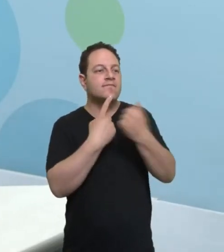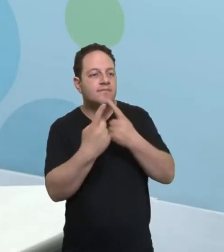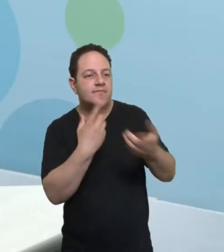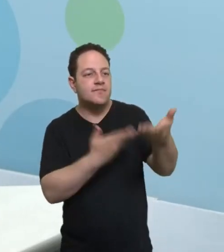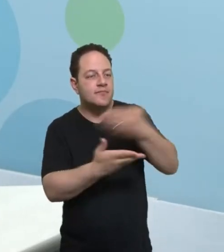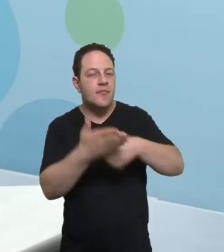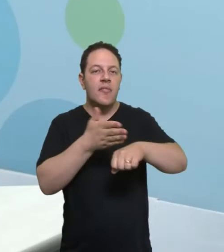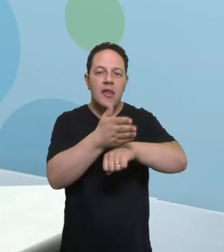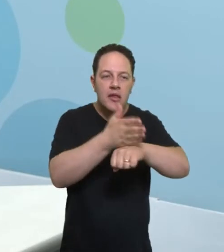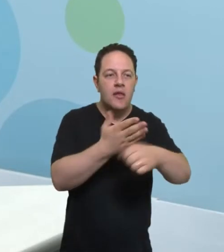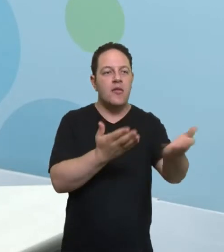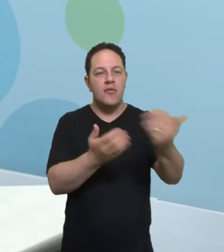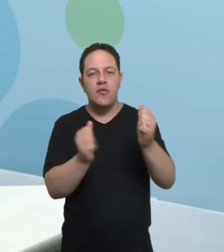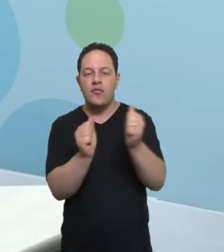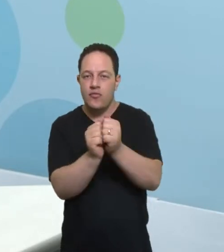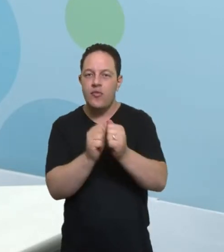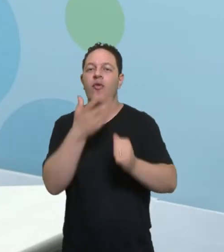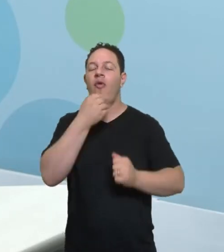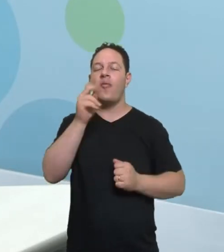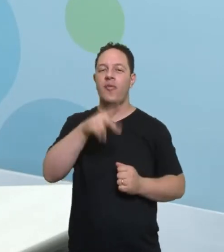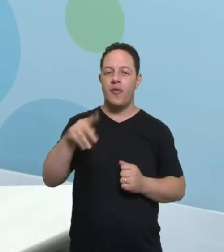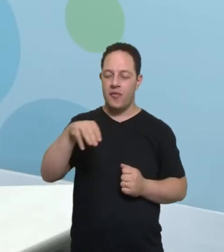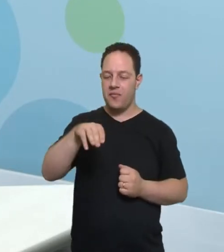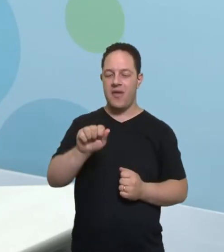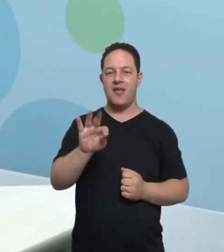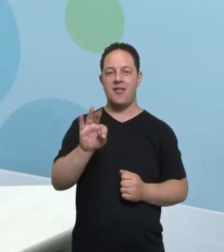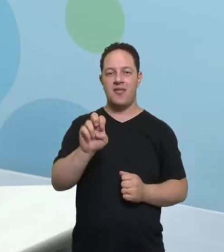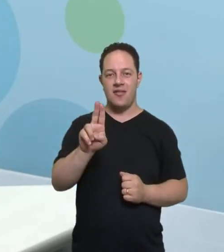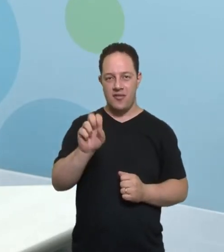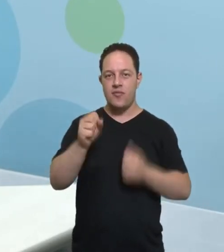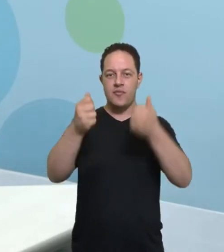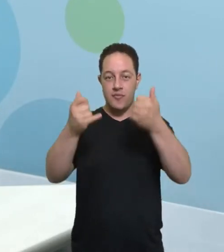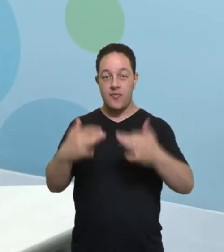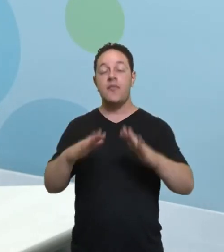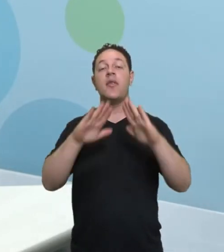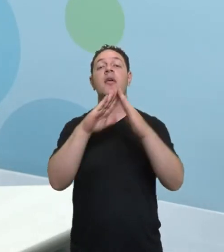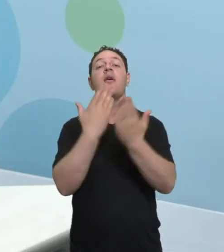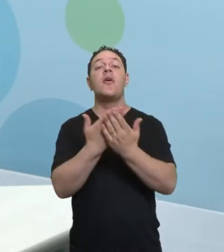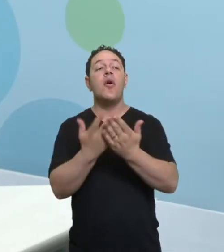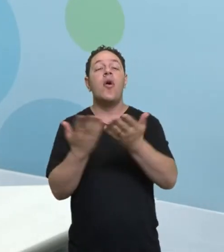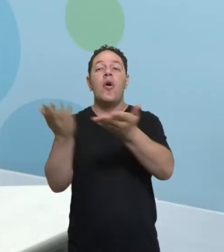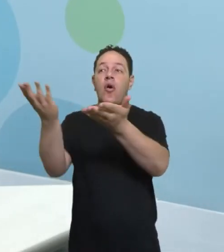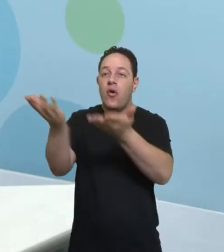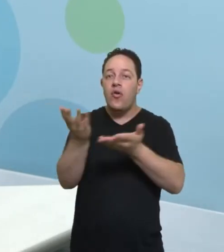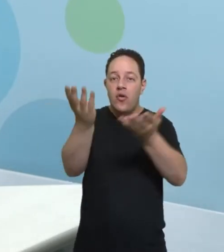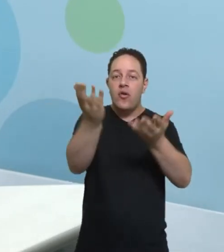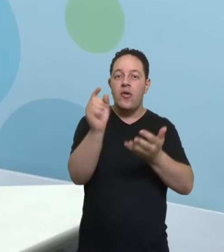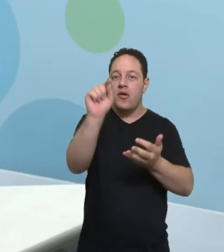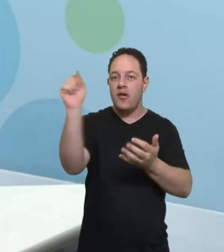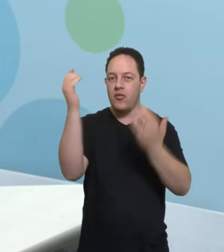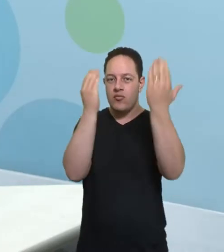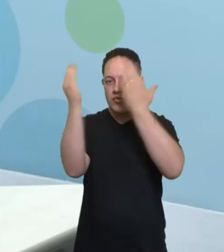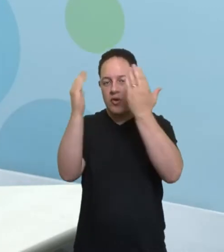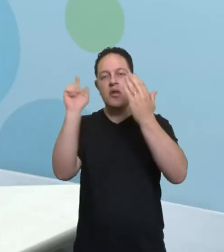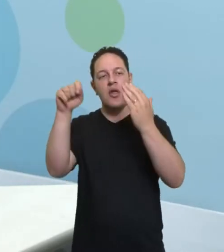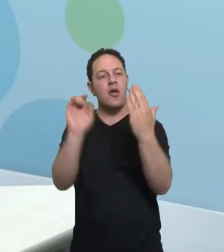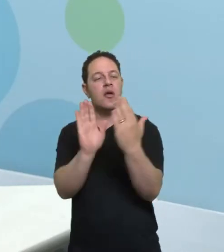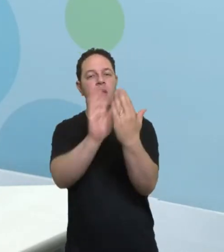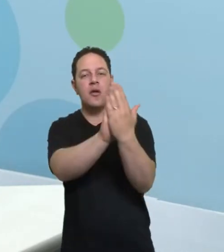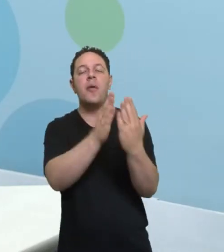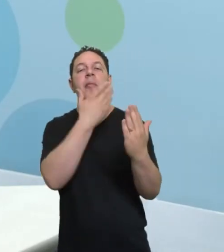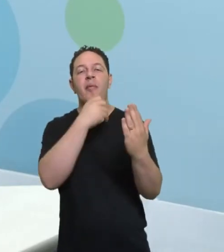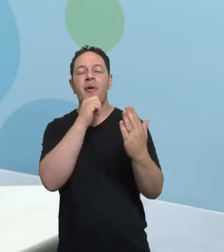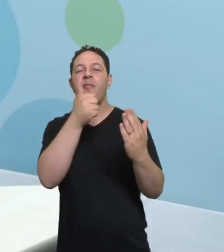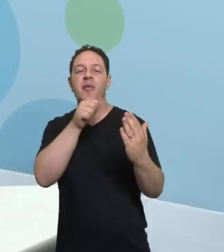também uma estratégia utilizada e comentada pelo professor e Mateus e a escola convidou psicólogos para conversar com os alunos e pais